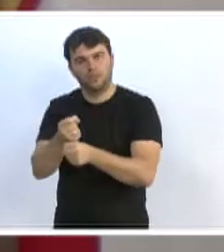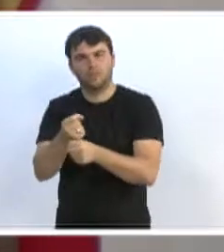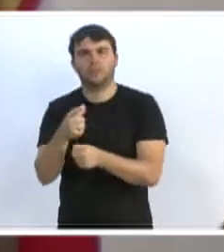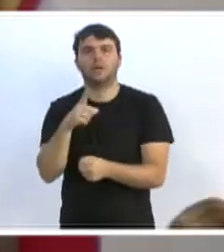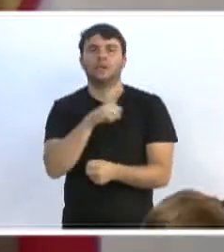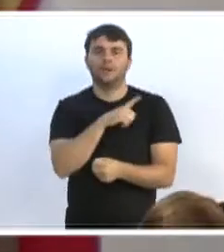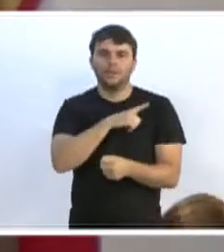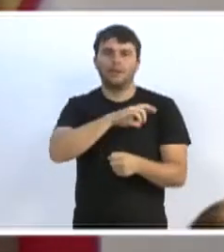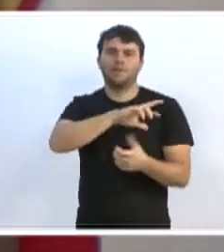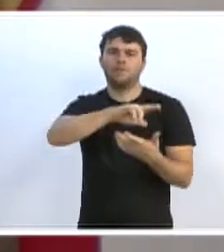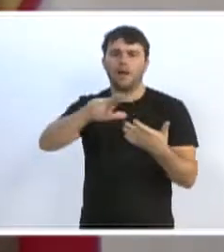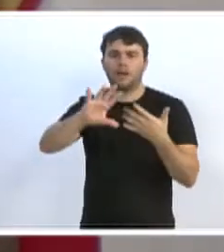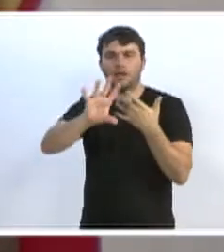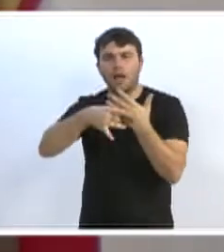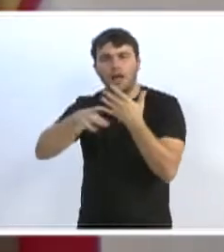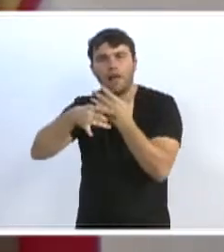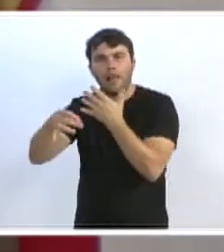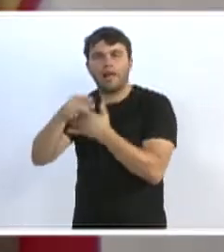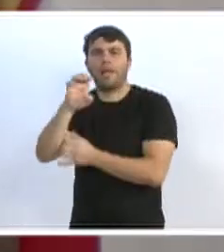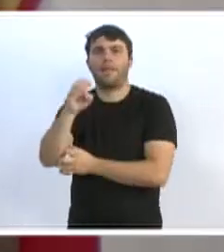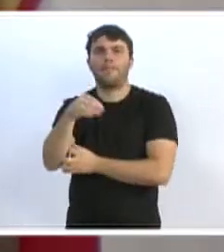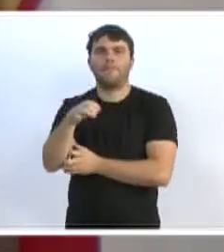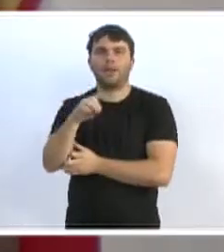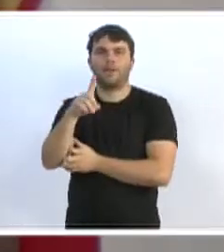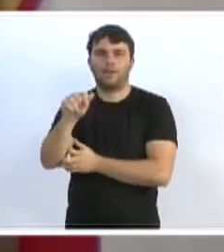feitas várias emendas. Estamos conversando...